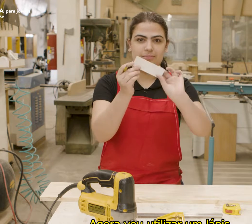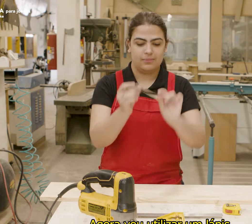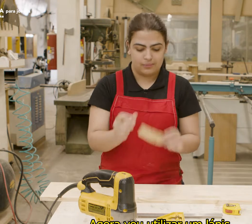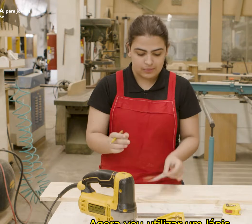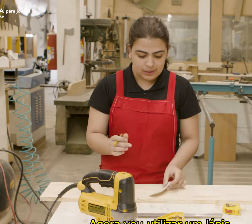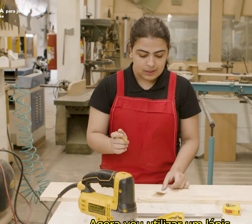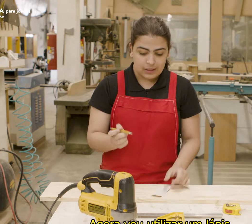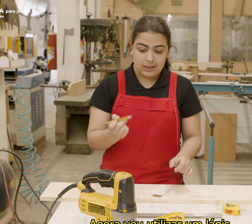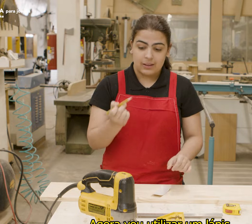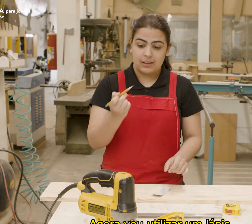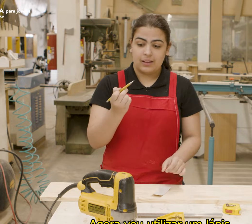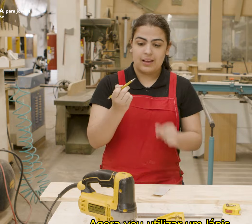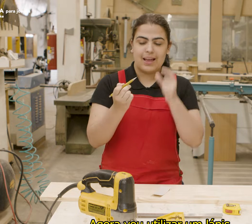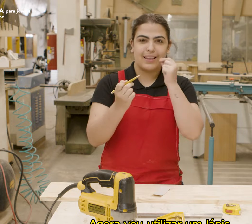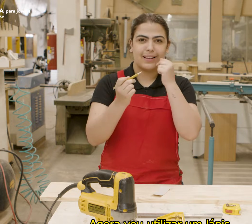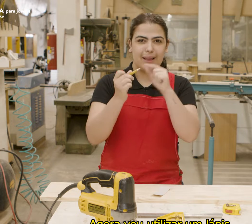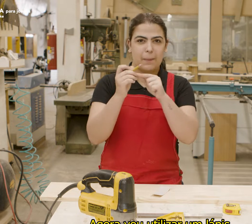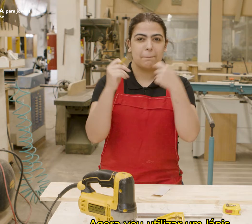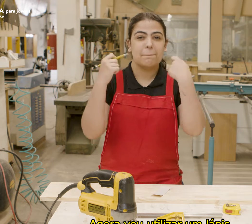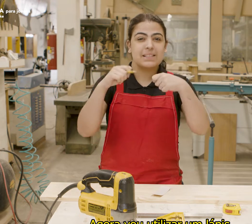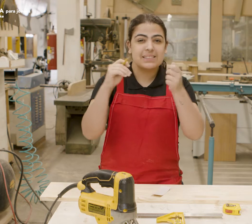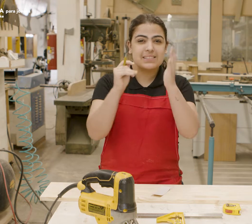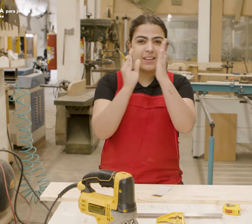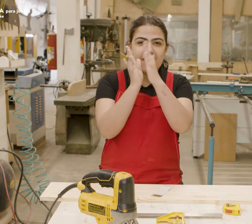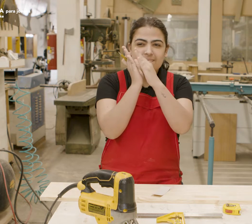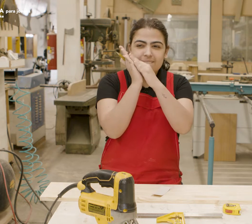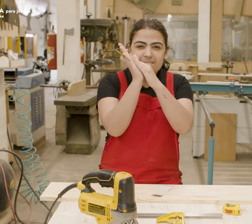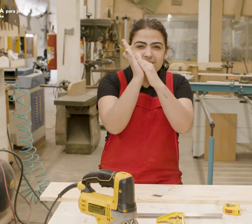Agora eu vou utilizar um lápis e uma lixa.